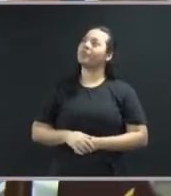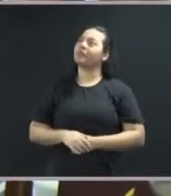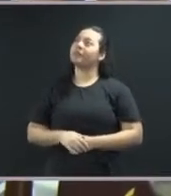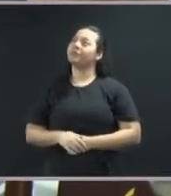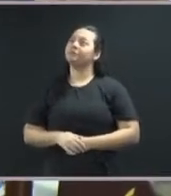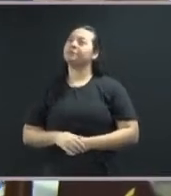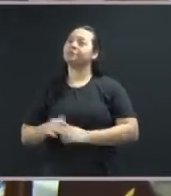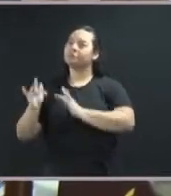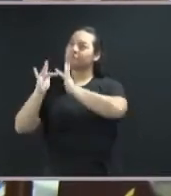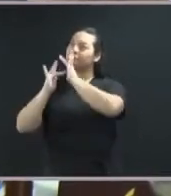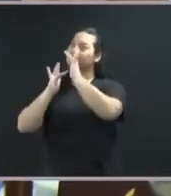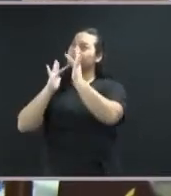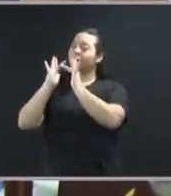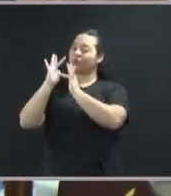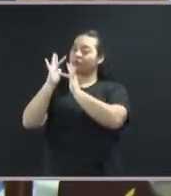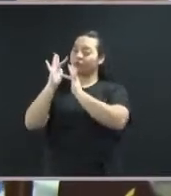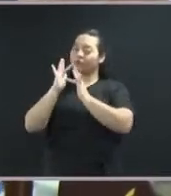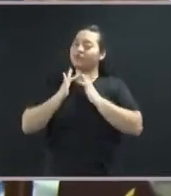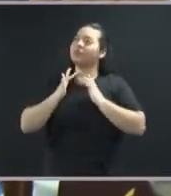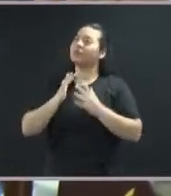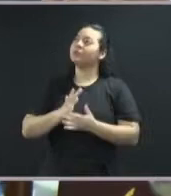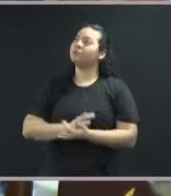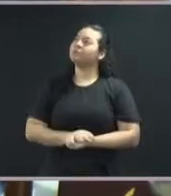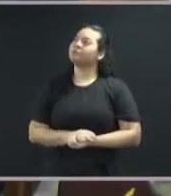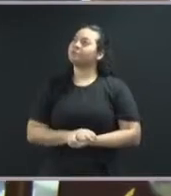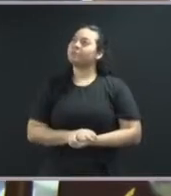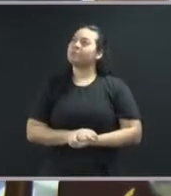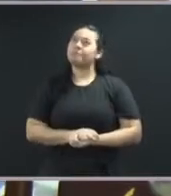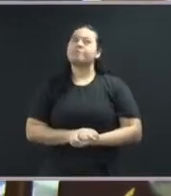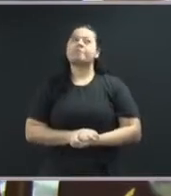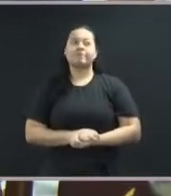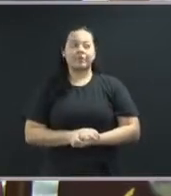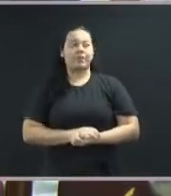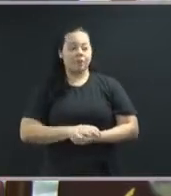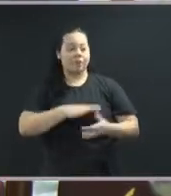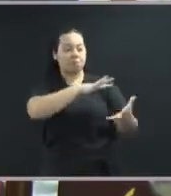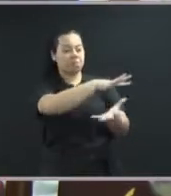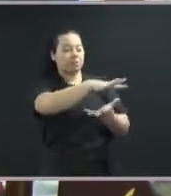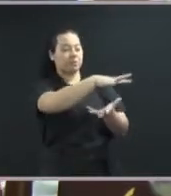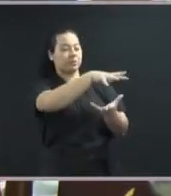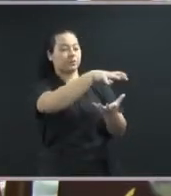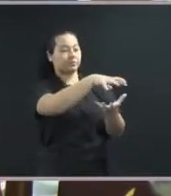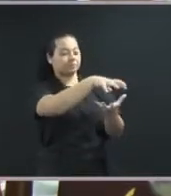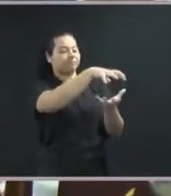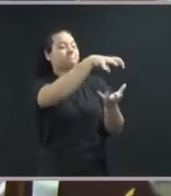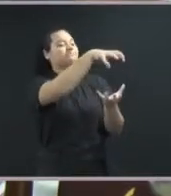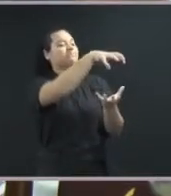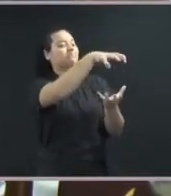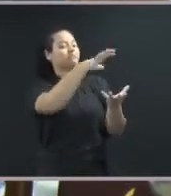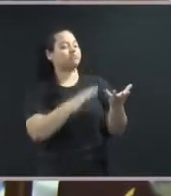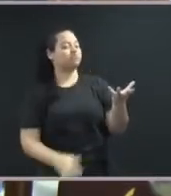nome. Aí Jesus diz assim: a obra que eu vim fazer em favor do Joinville